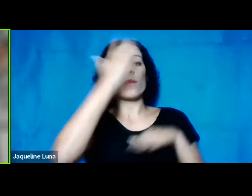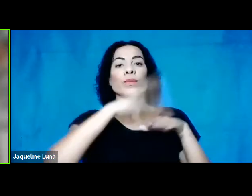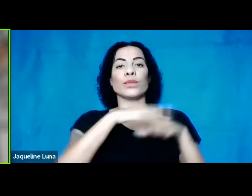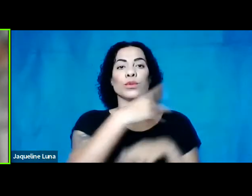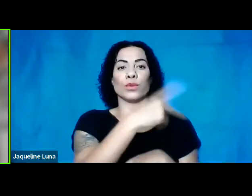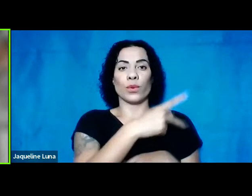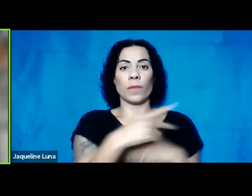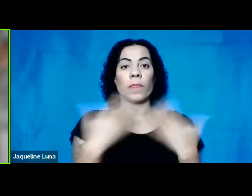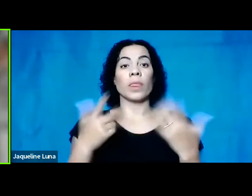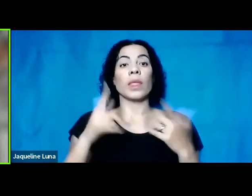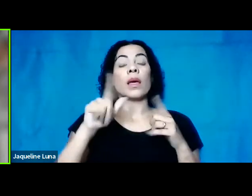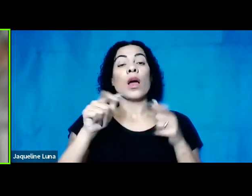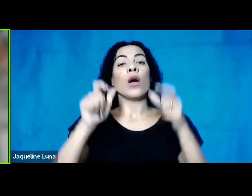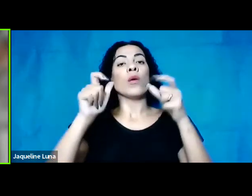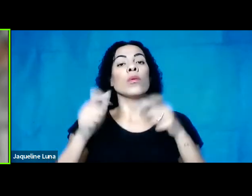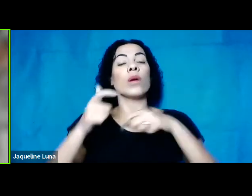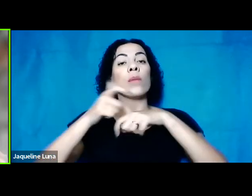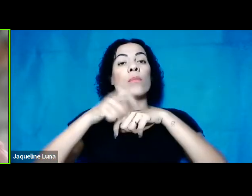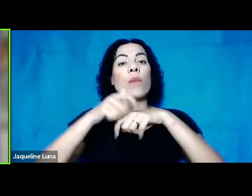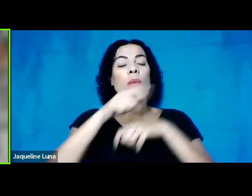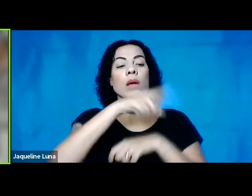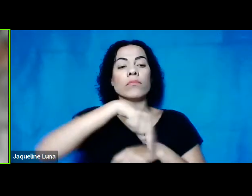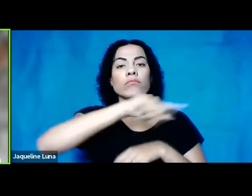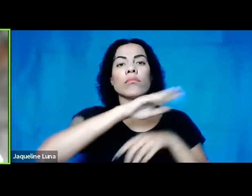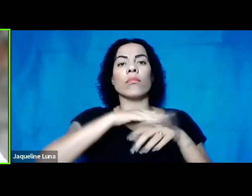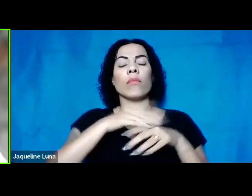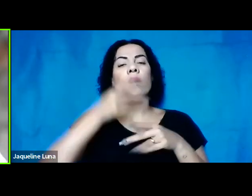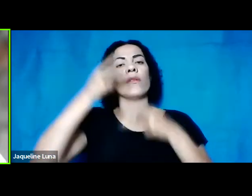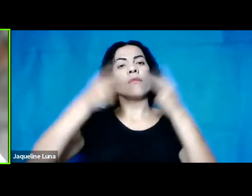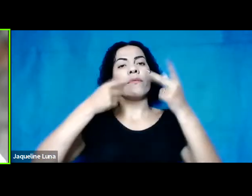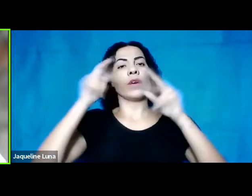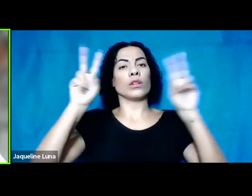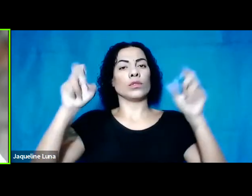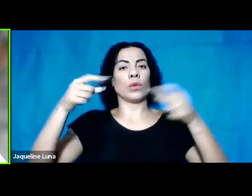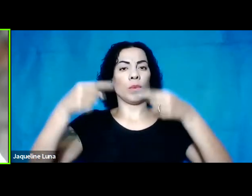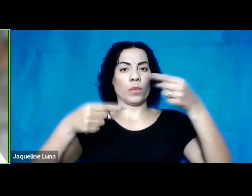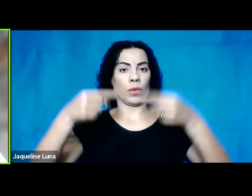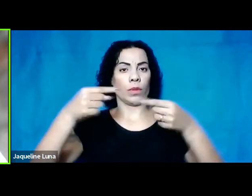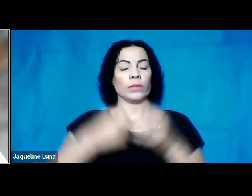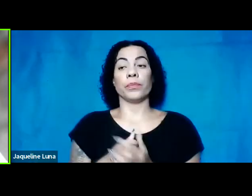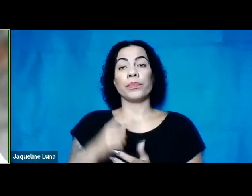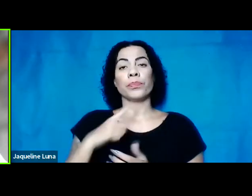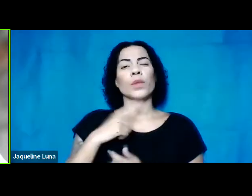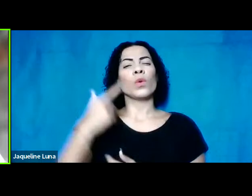de eles falarem sobre a política. Tem um outro comentário de um outro